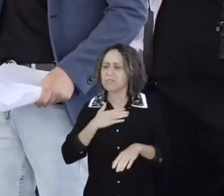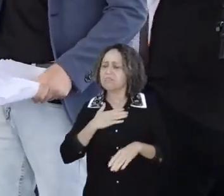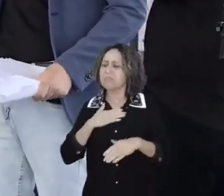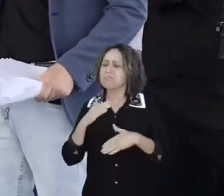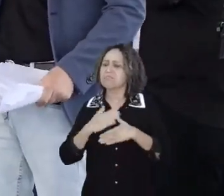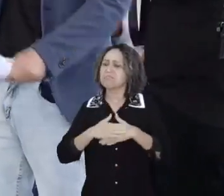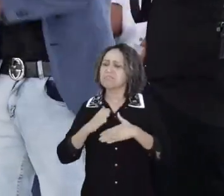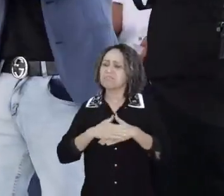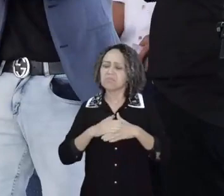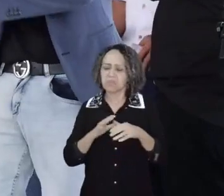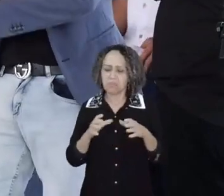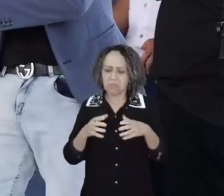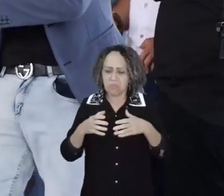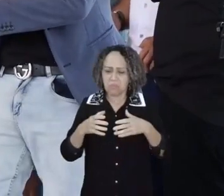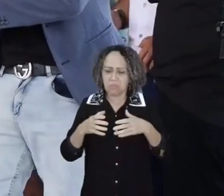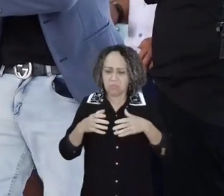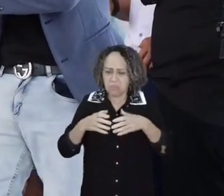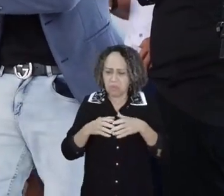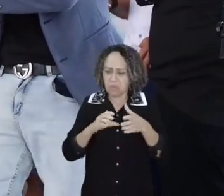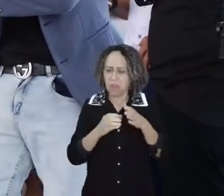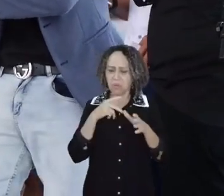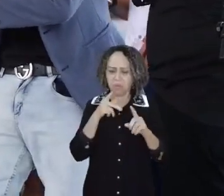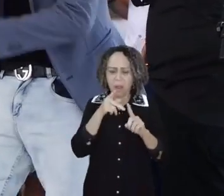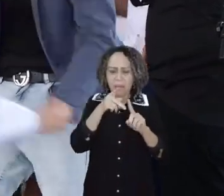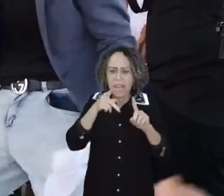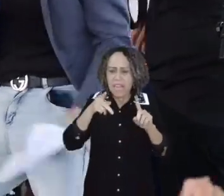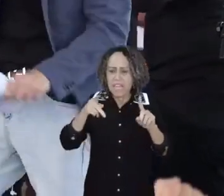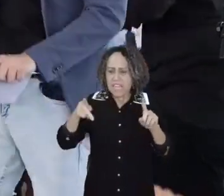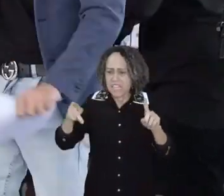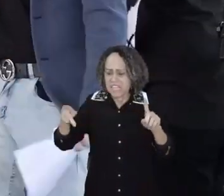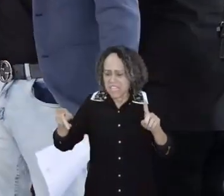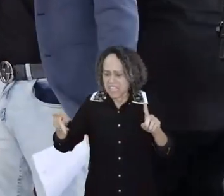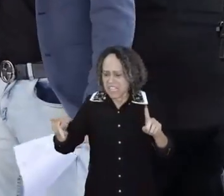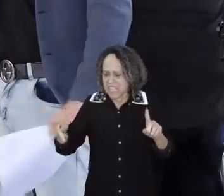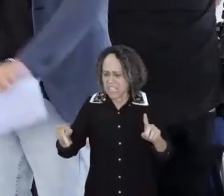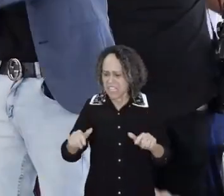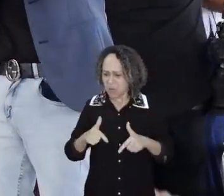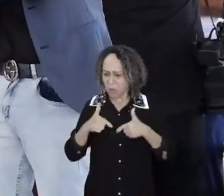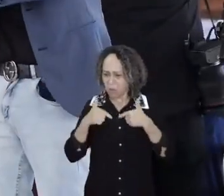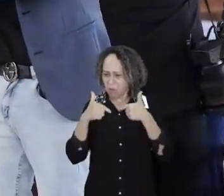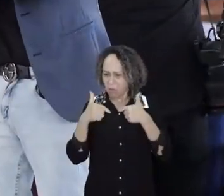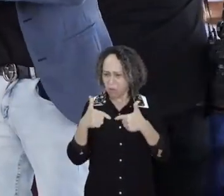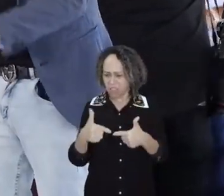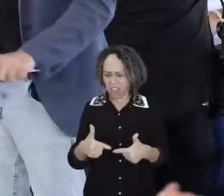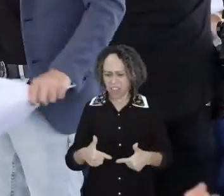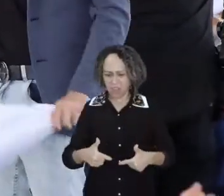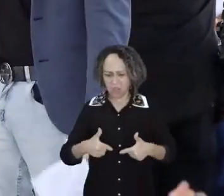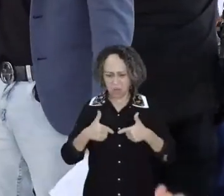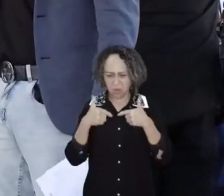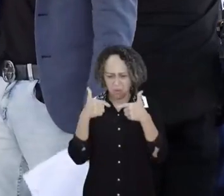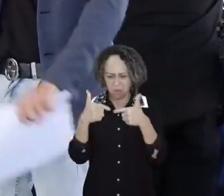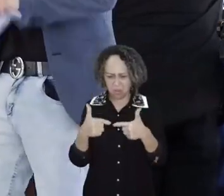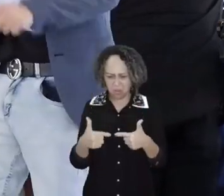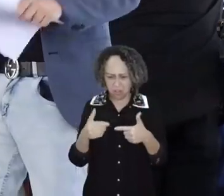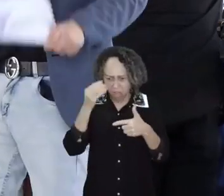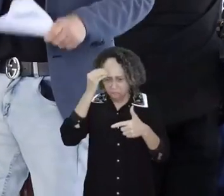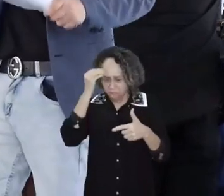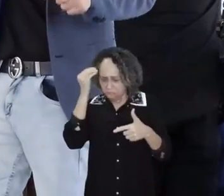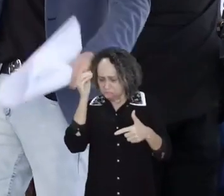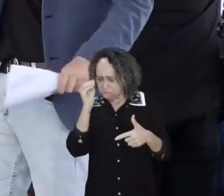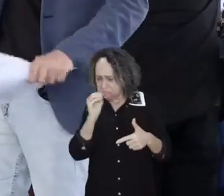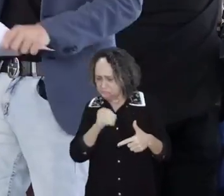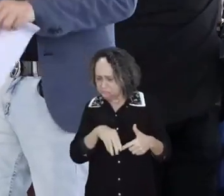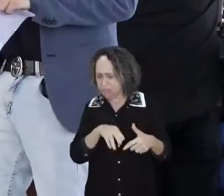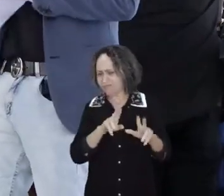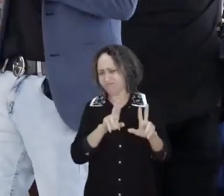guerreira, que não abandonou o barco em hora nenhuma, não esmoreceu. Mais